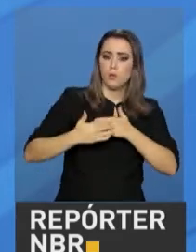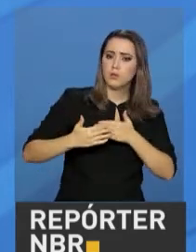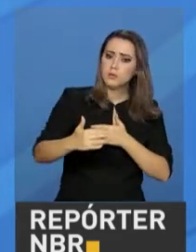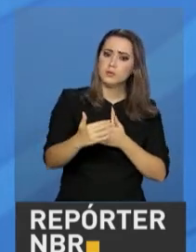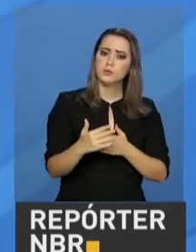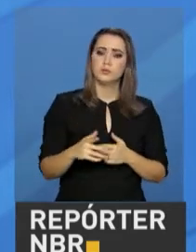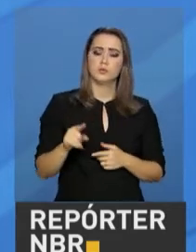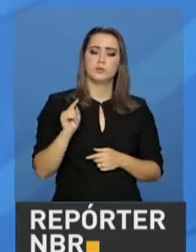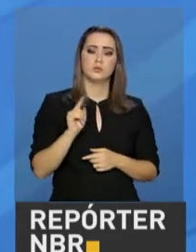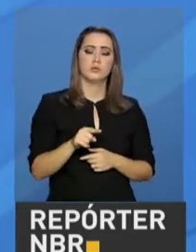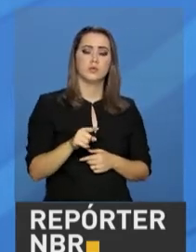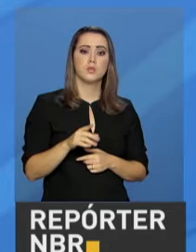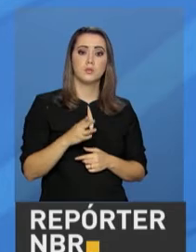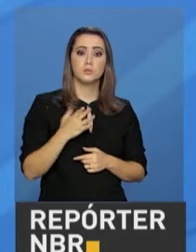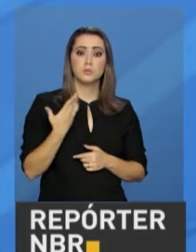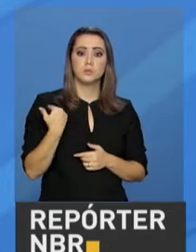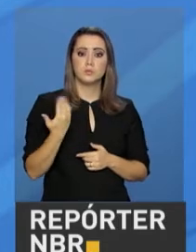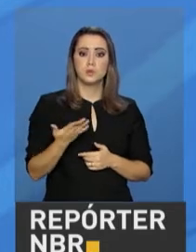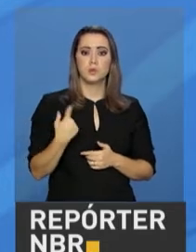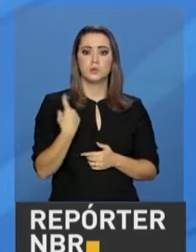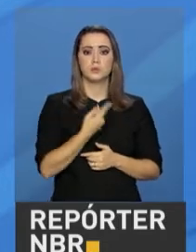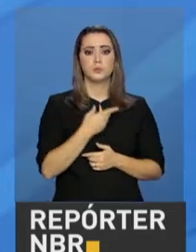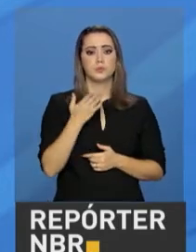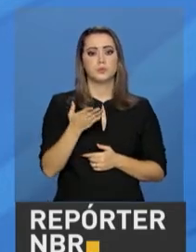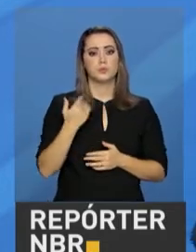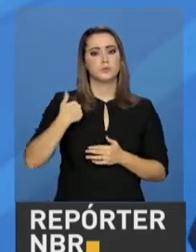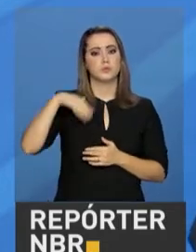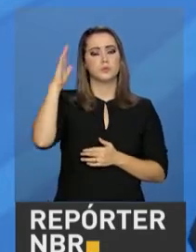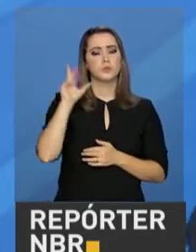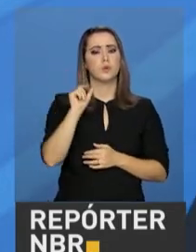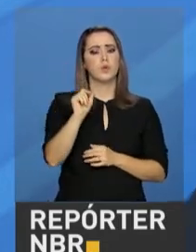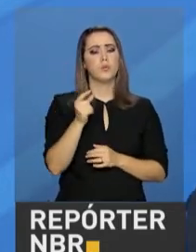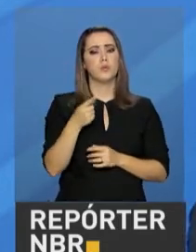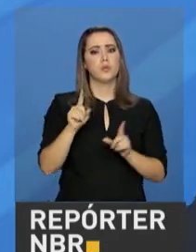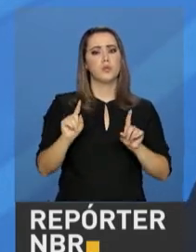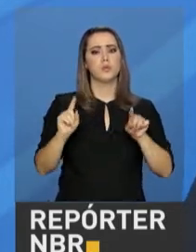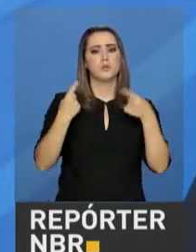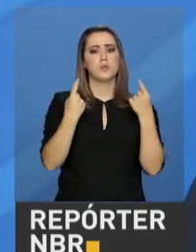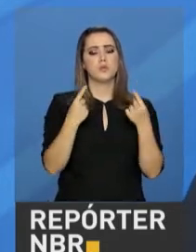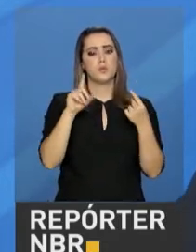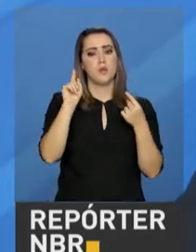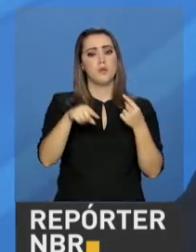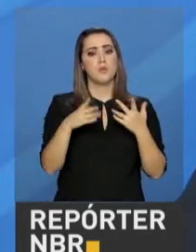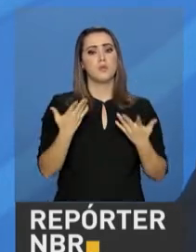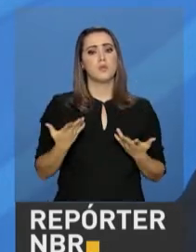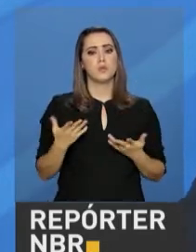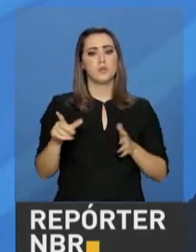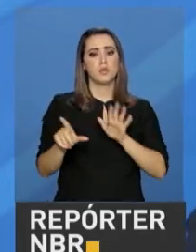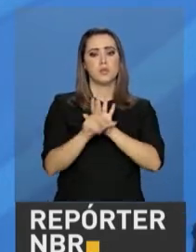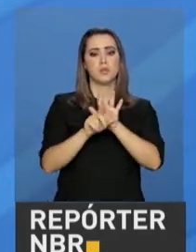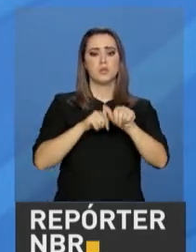E, nesse sentido, o maior dos desafios é a